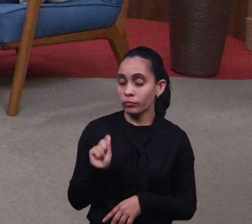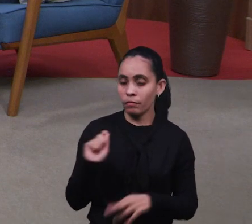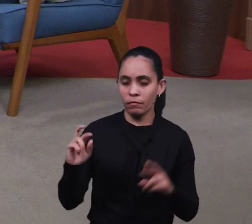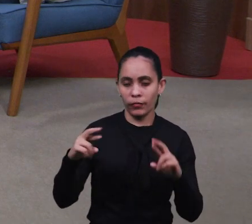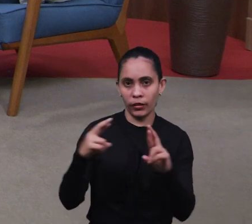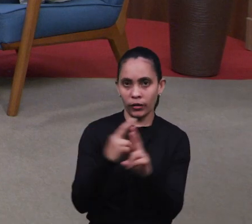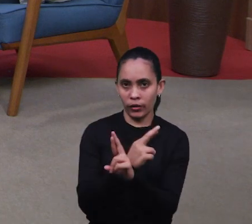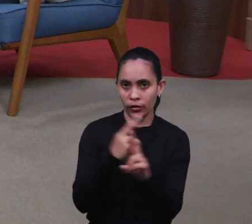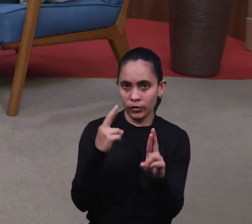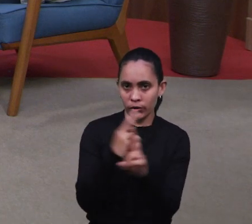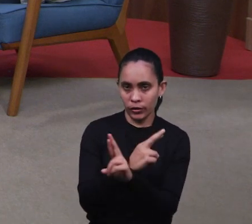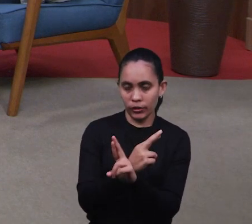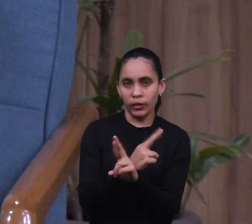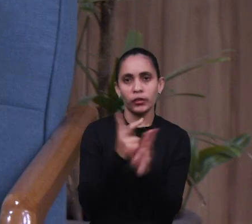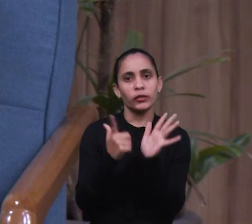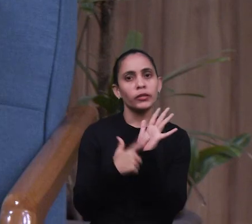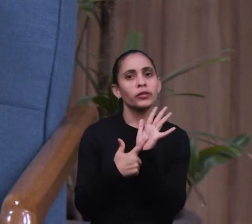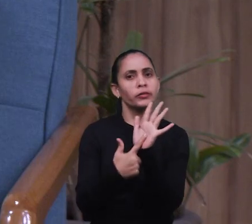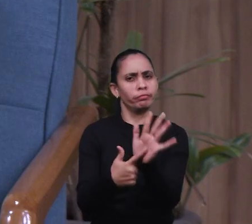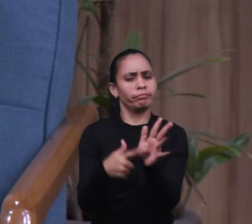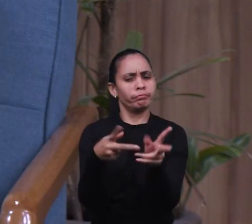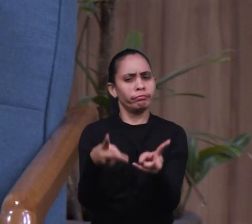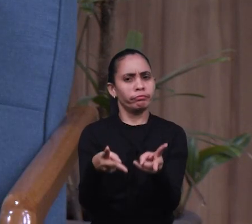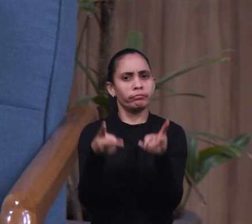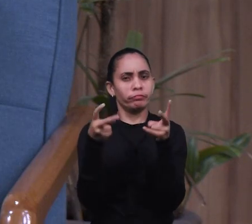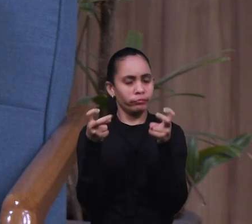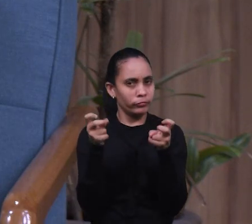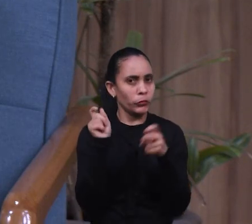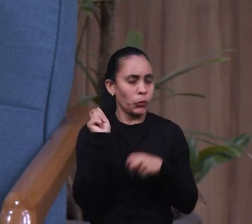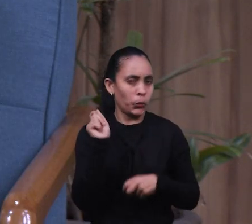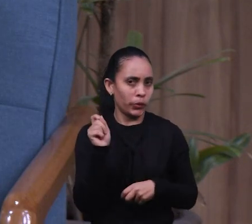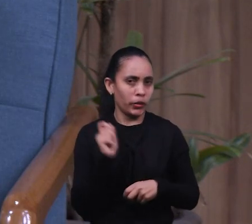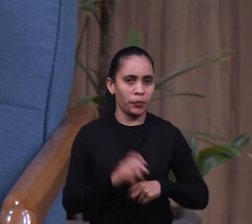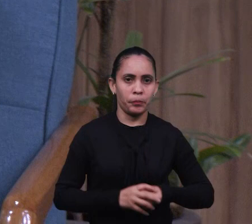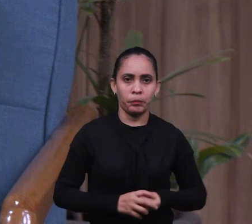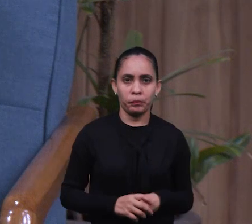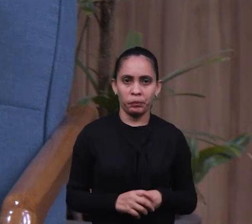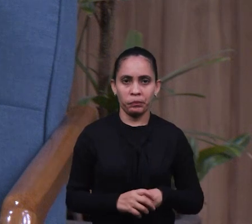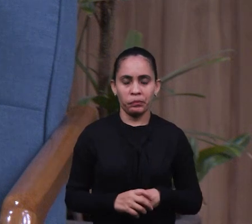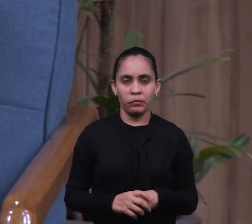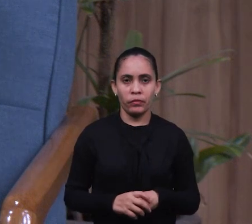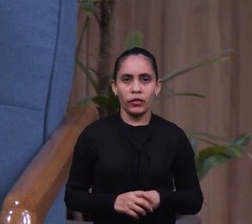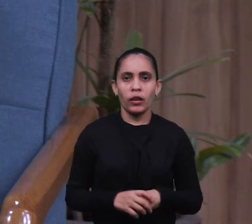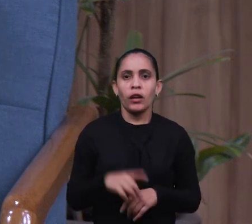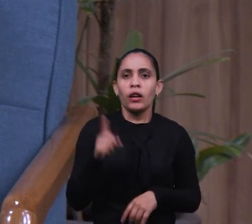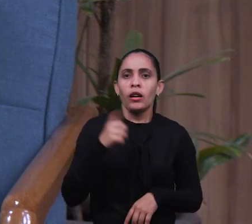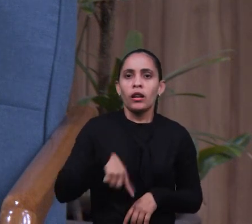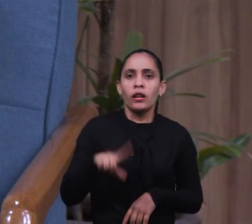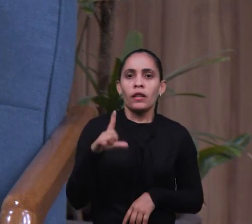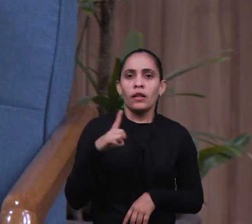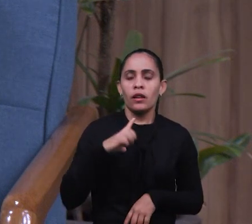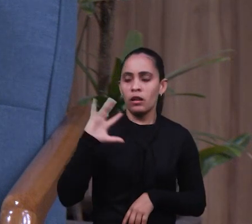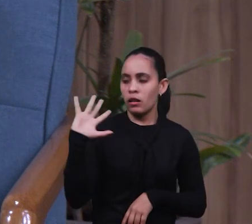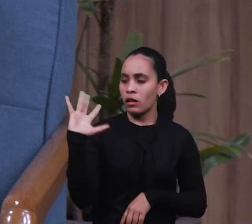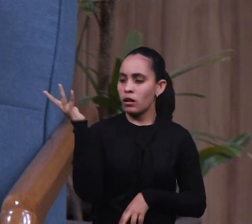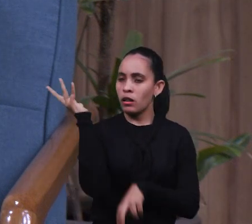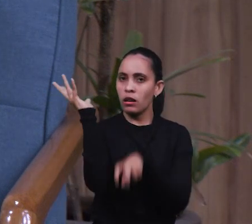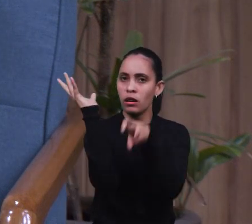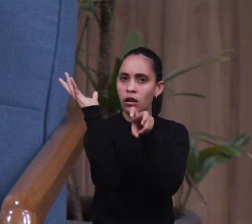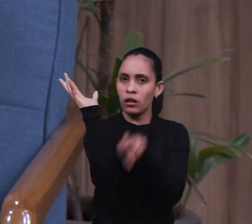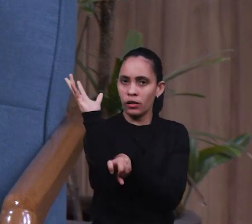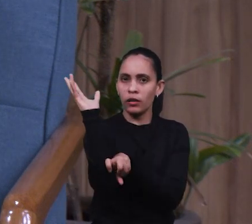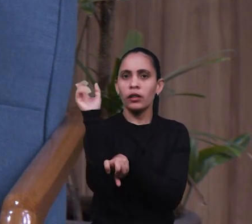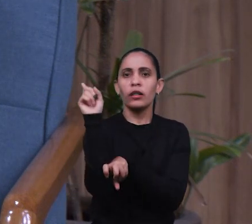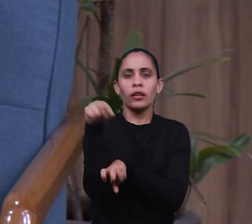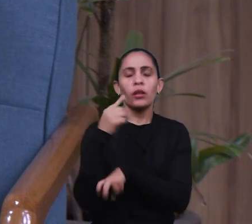relacionado ali, que se chamou a atenção, é o aspecto de estar assentado debaixo da macieira, né, que é o descanso